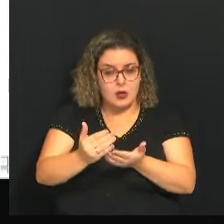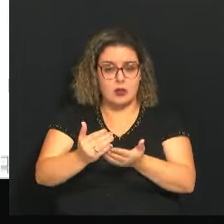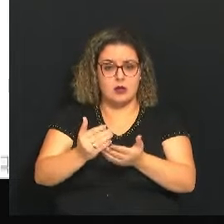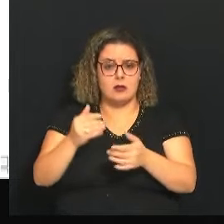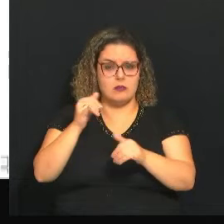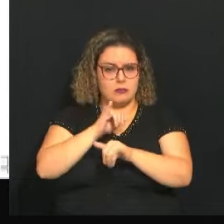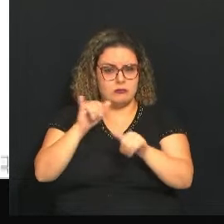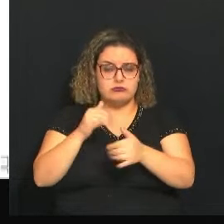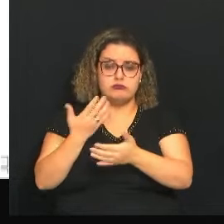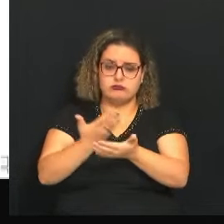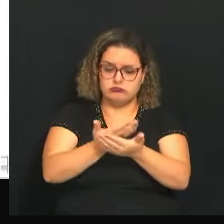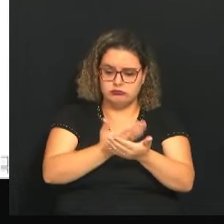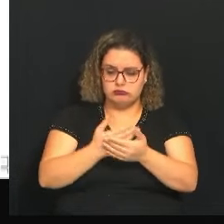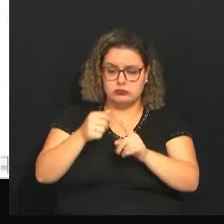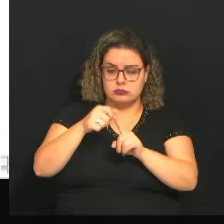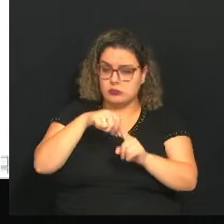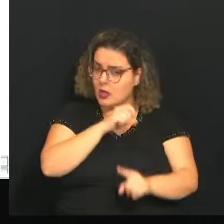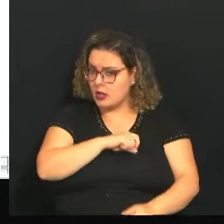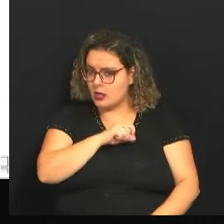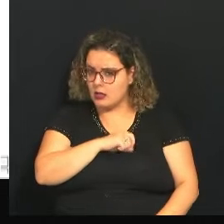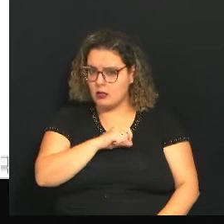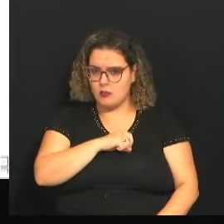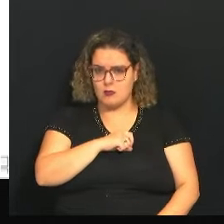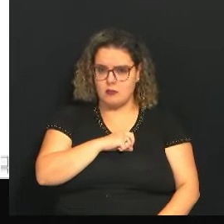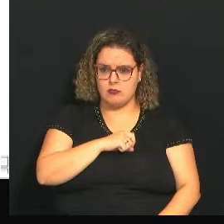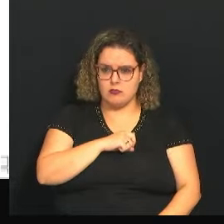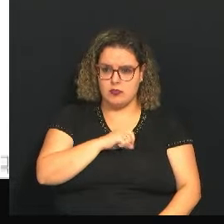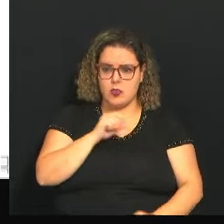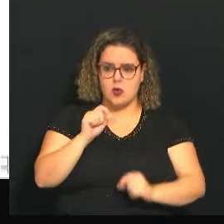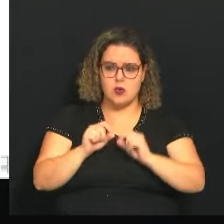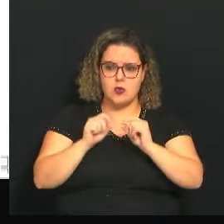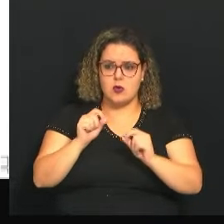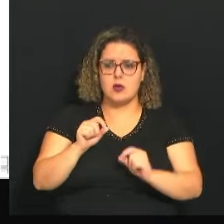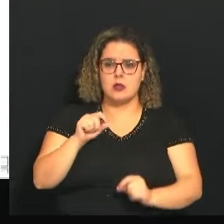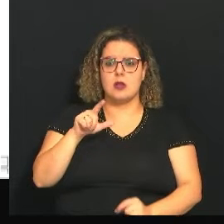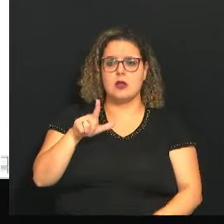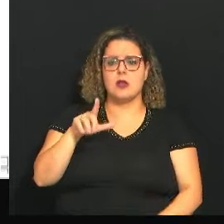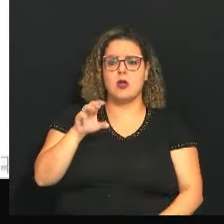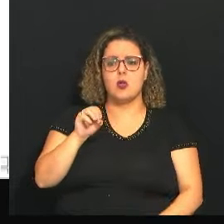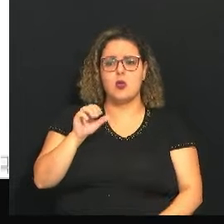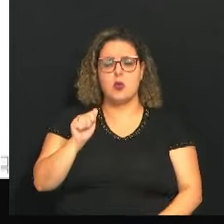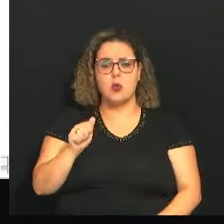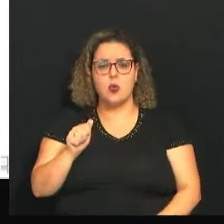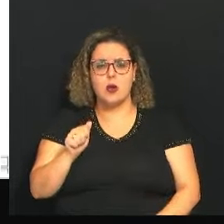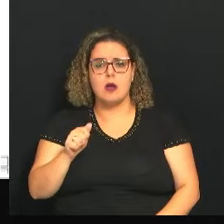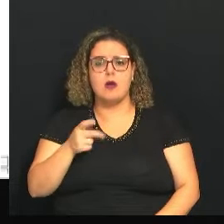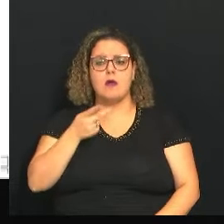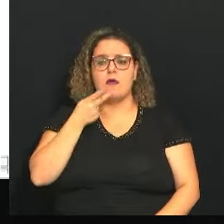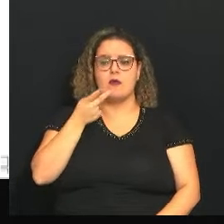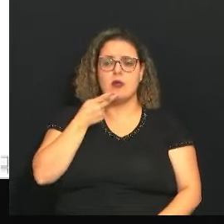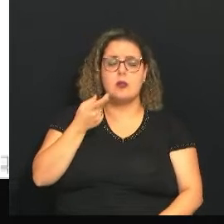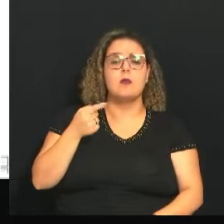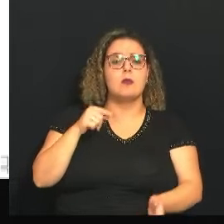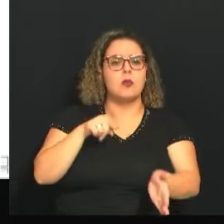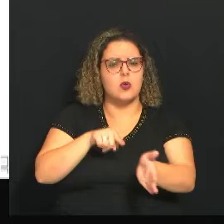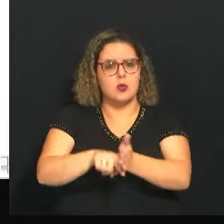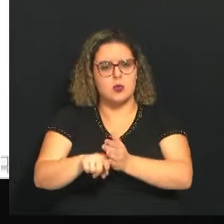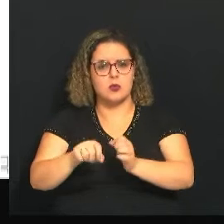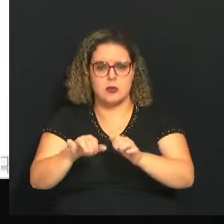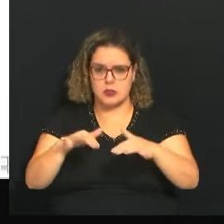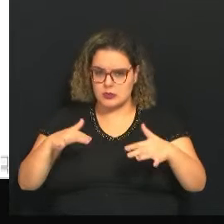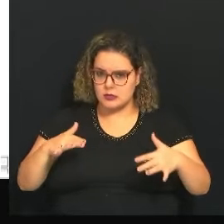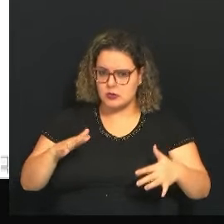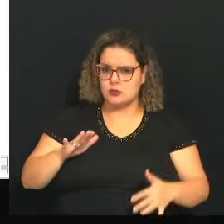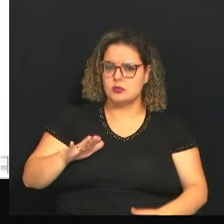da campanha salarial, o que está na LOA, nós falamos, perguntamos nas audiências públicas, que a gente entende